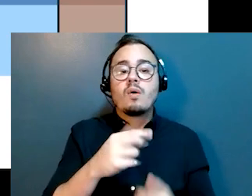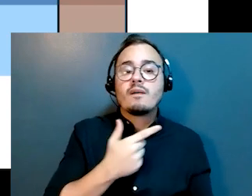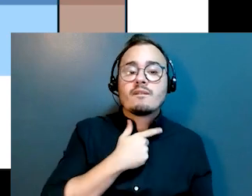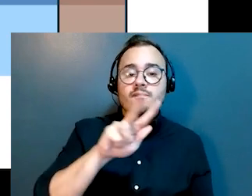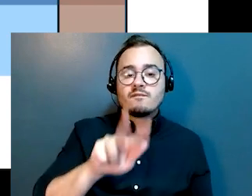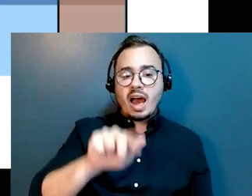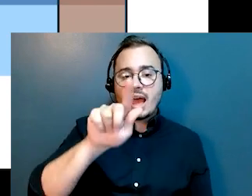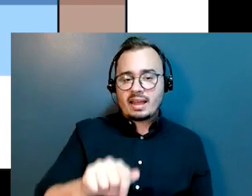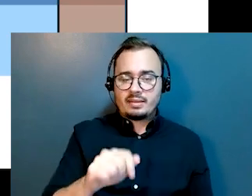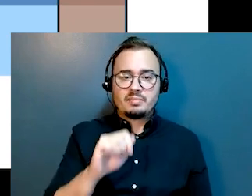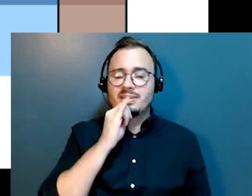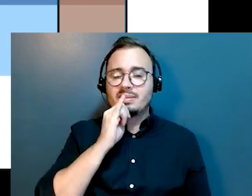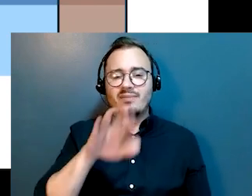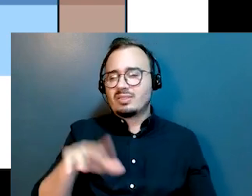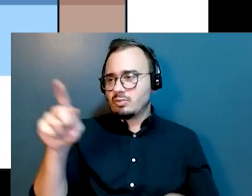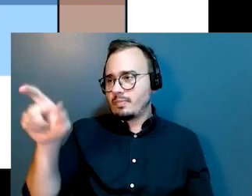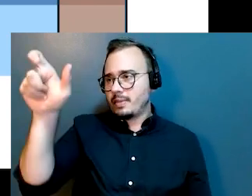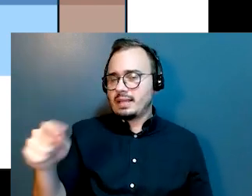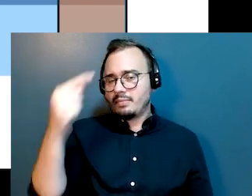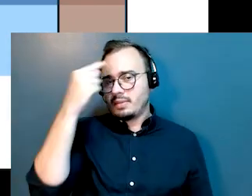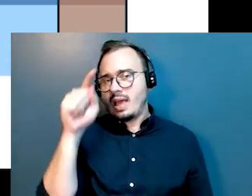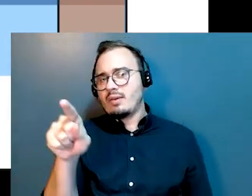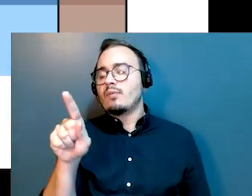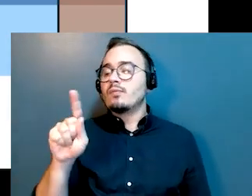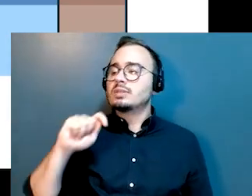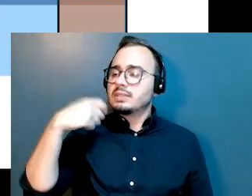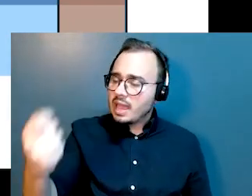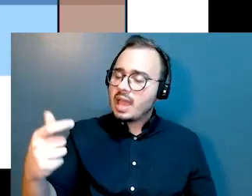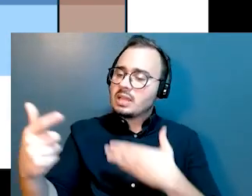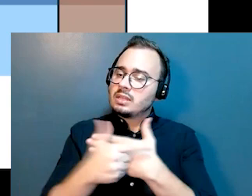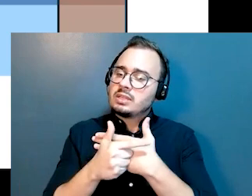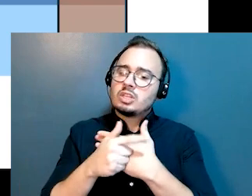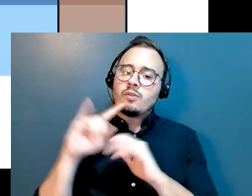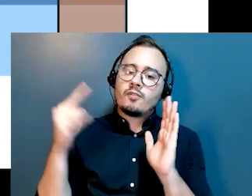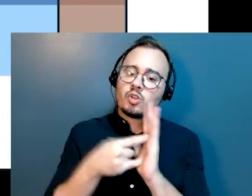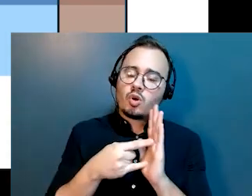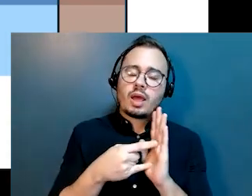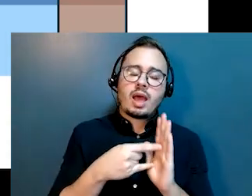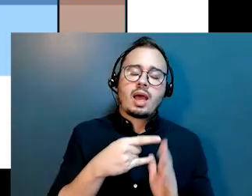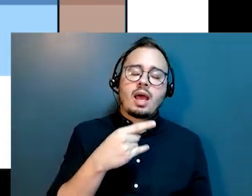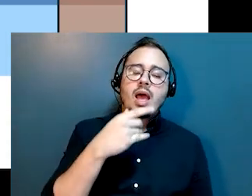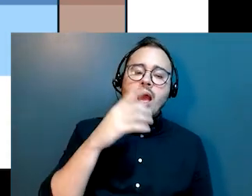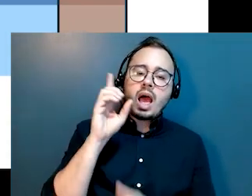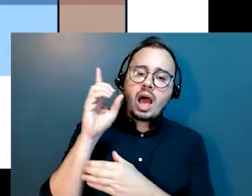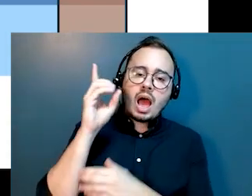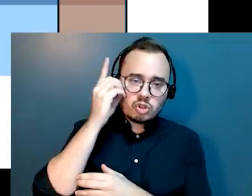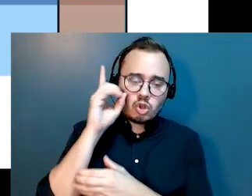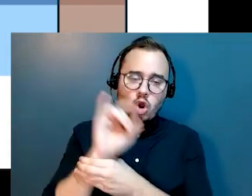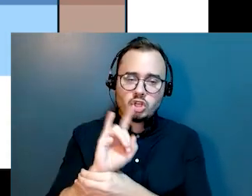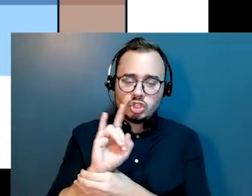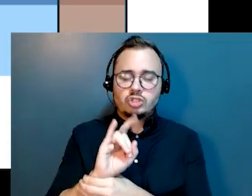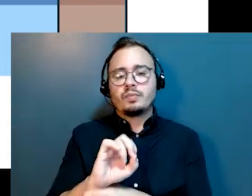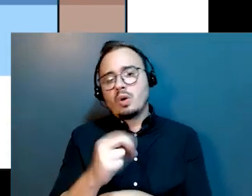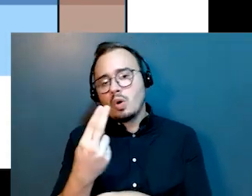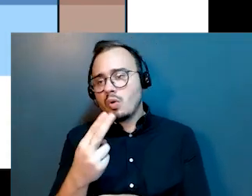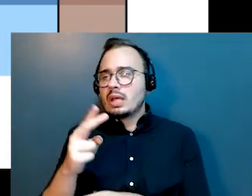é a desenvolvedora Android, a desenvolvedora iOS, a desenvolvedora back-end. E essa pessoa não pode atuar fora disso, é esperado